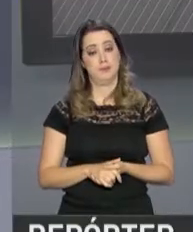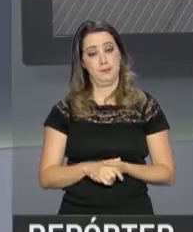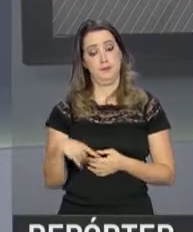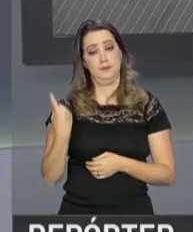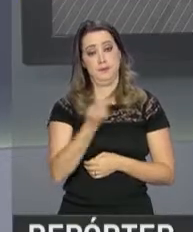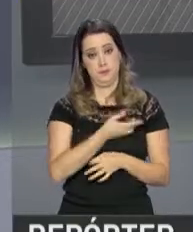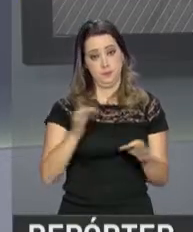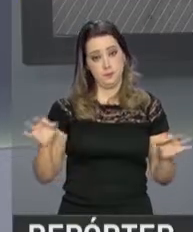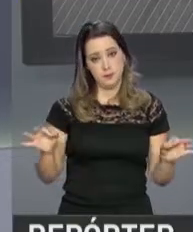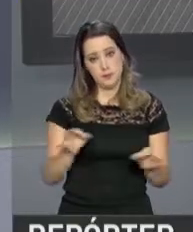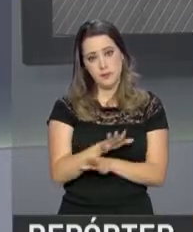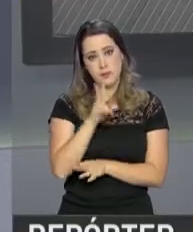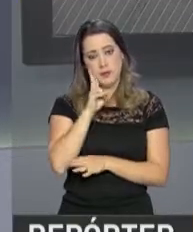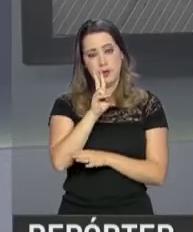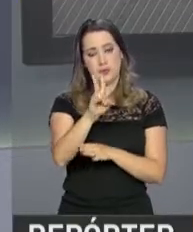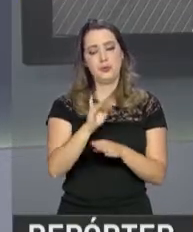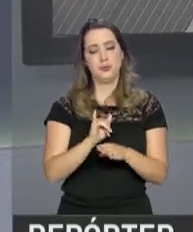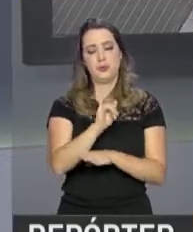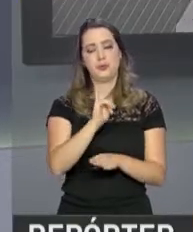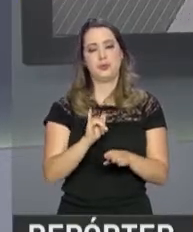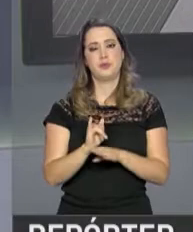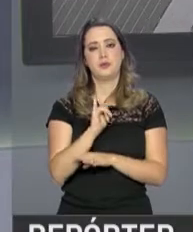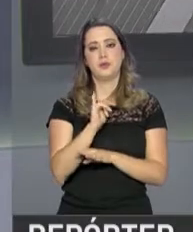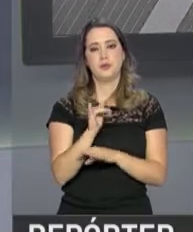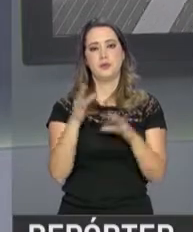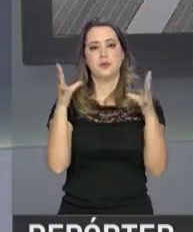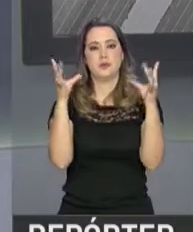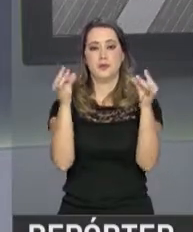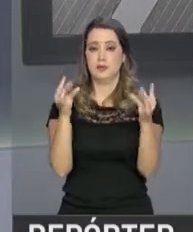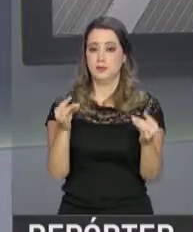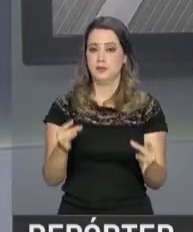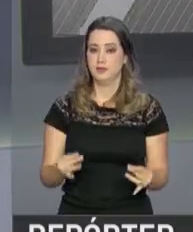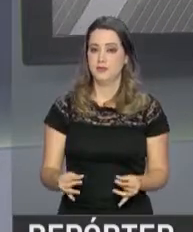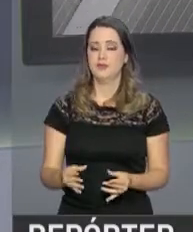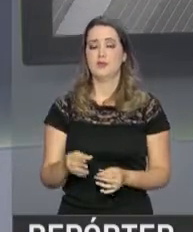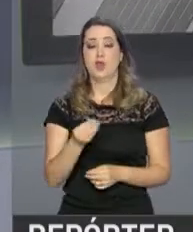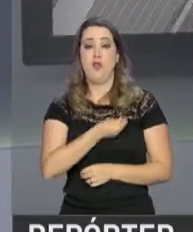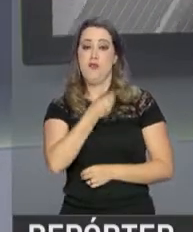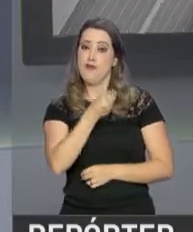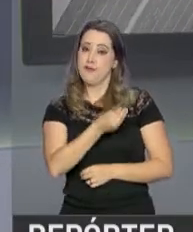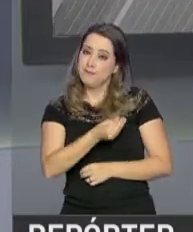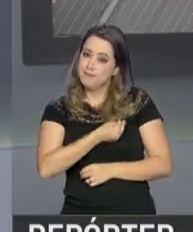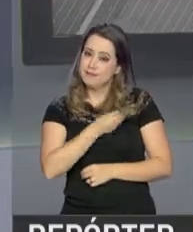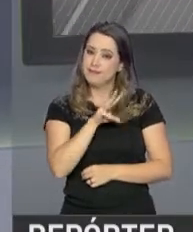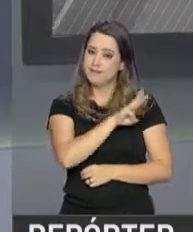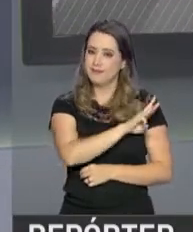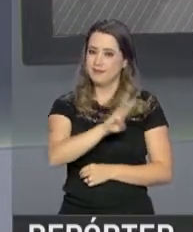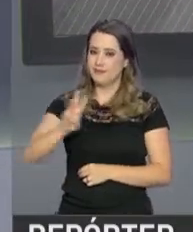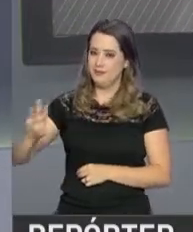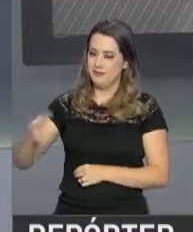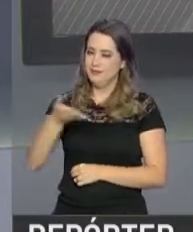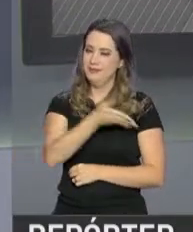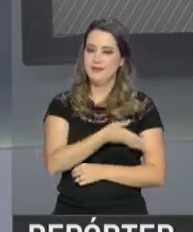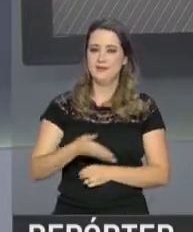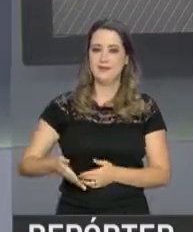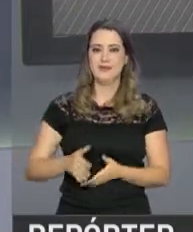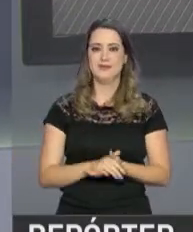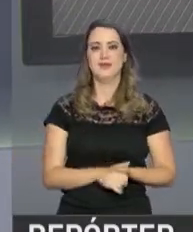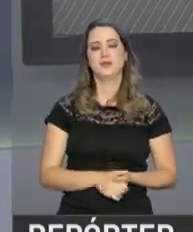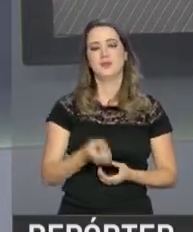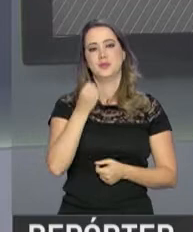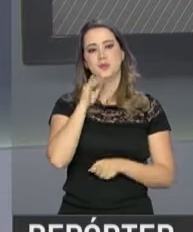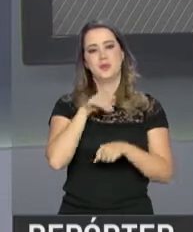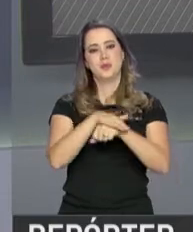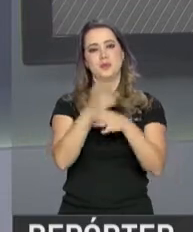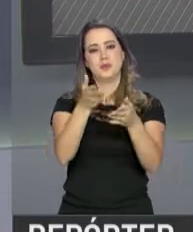Nós ficamos por aqui. Você pode rever as reportagens no YouTube e a programação ao vivo está na página da NBR na internet.